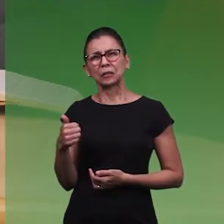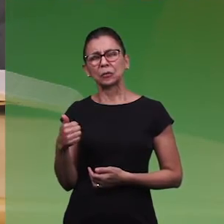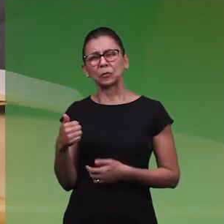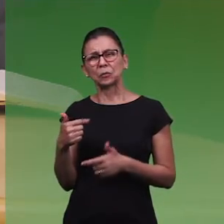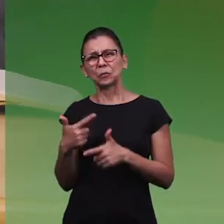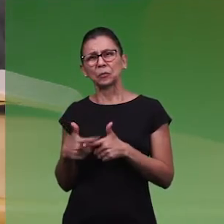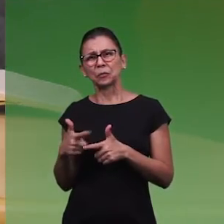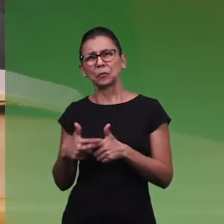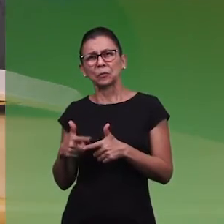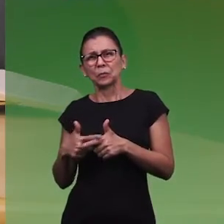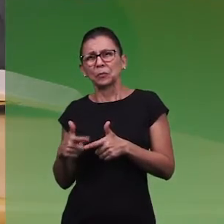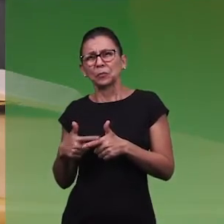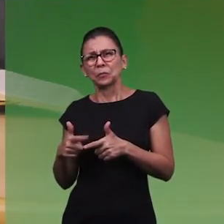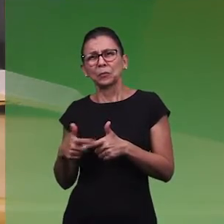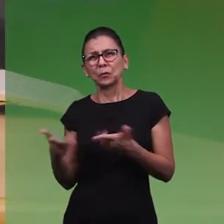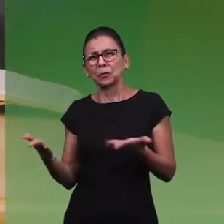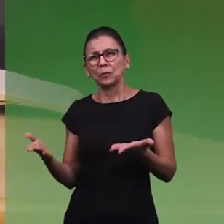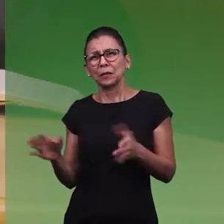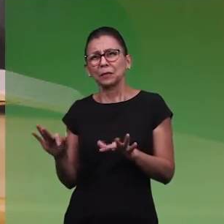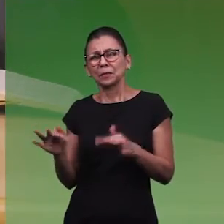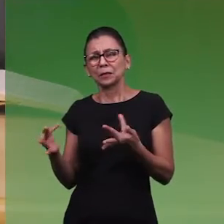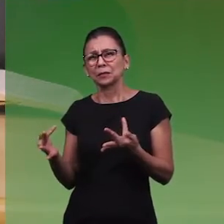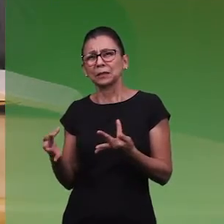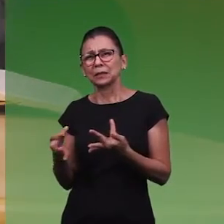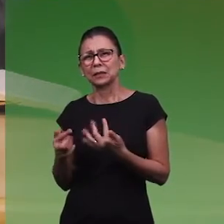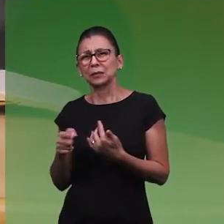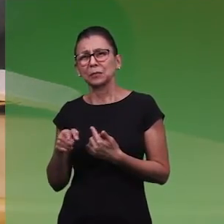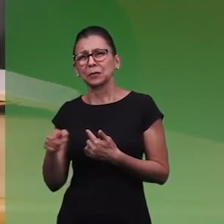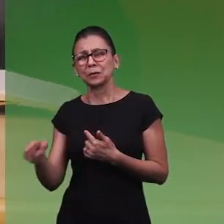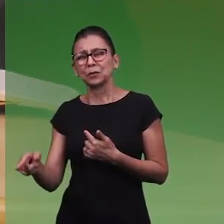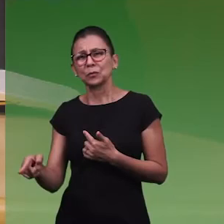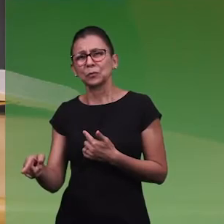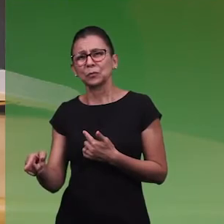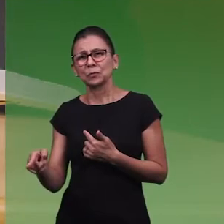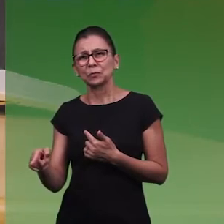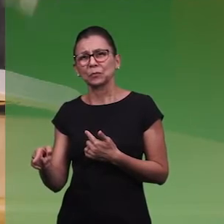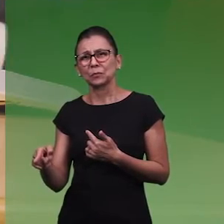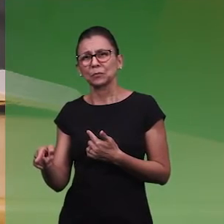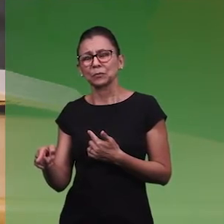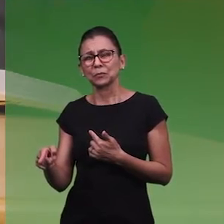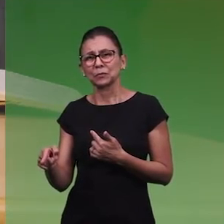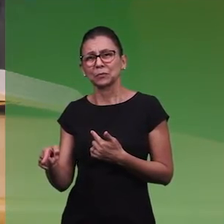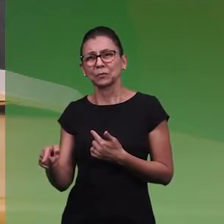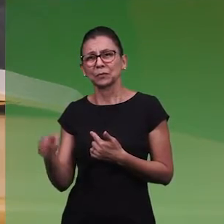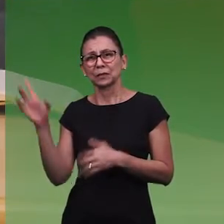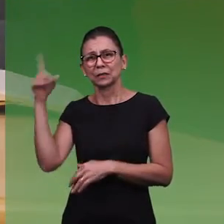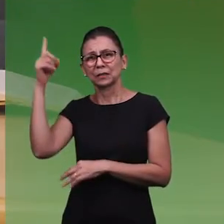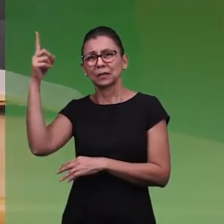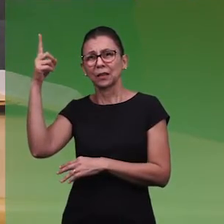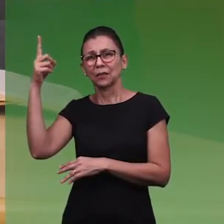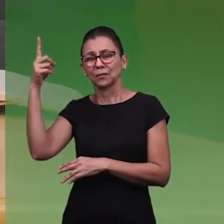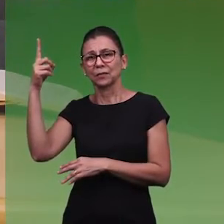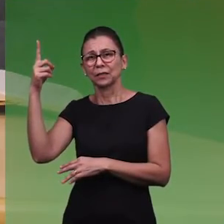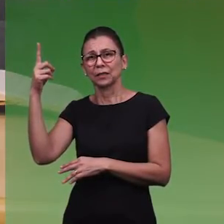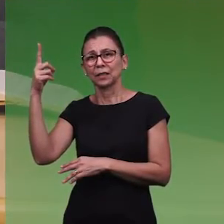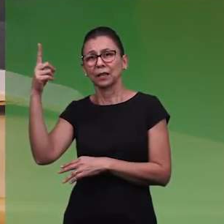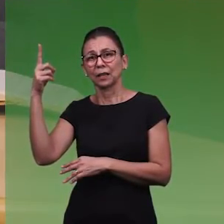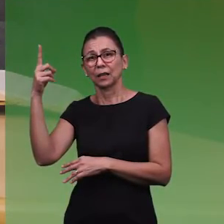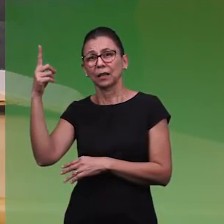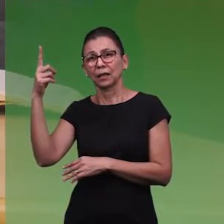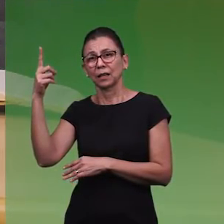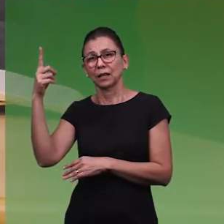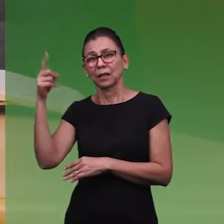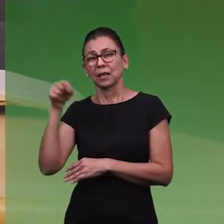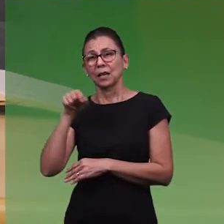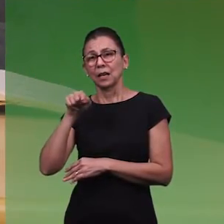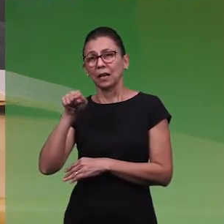era muito pequeno para levar para o rei, e o rei não ia nem entender aquele tipo de coisa, que ele estava tratando de coisas mais altas. Só que Davi ia entender,